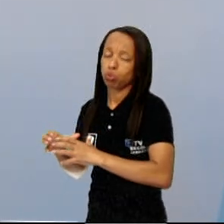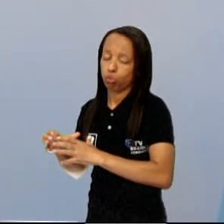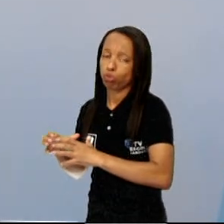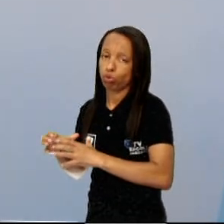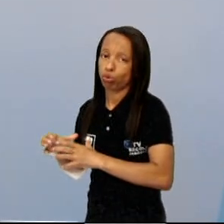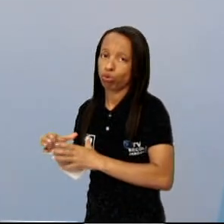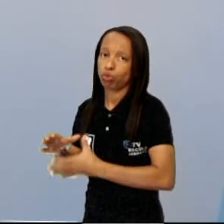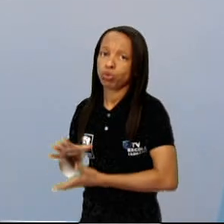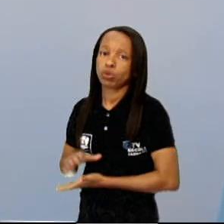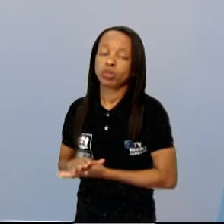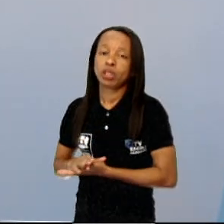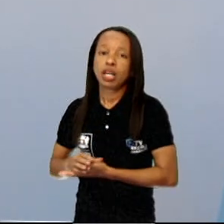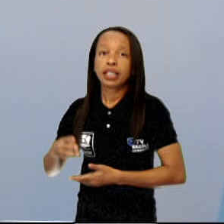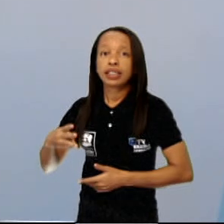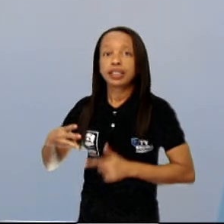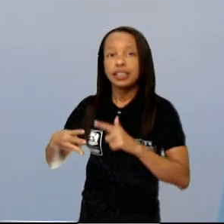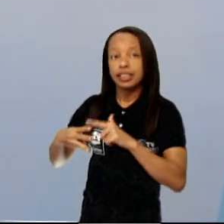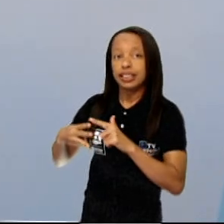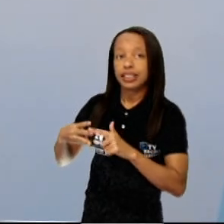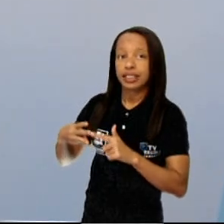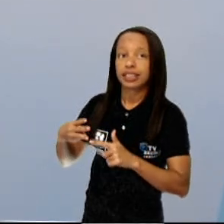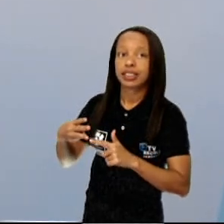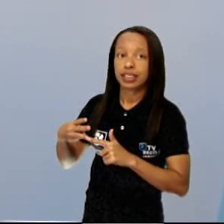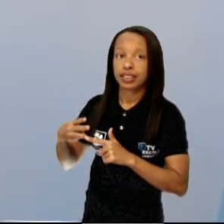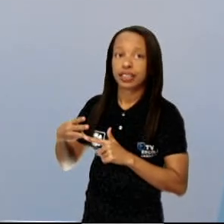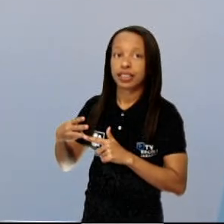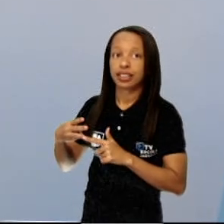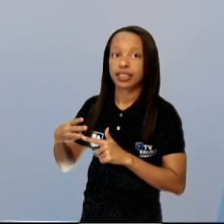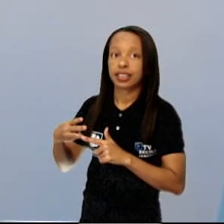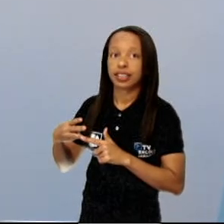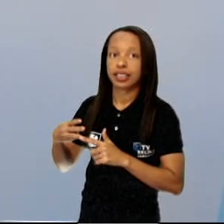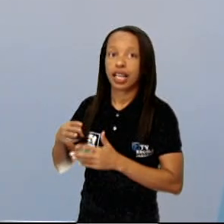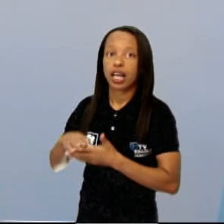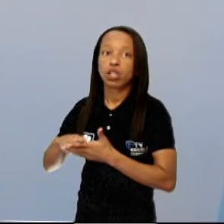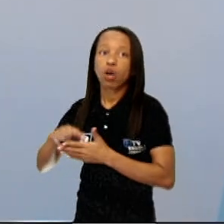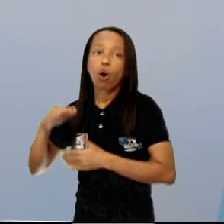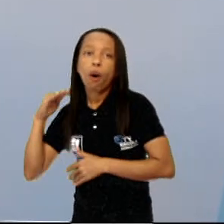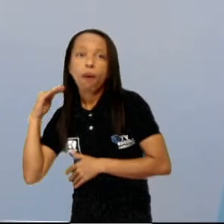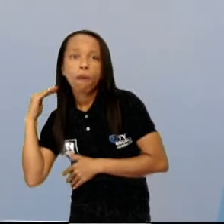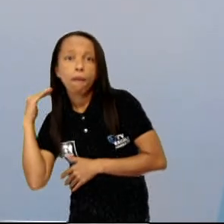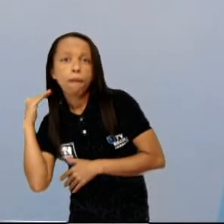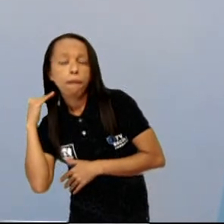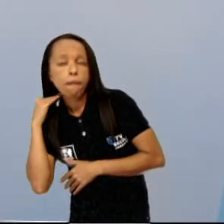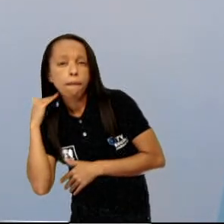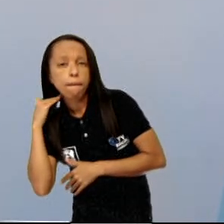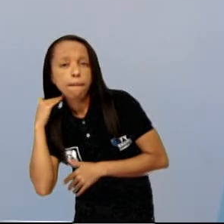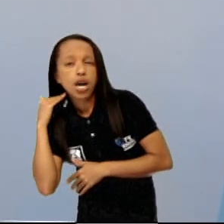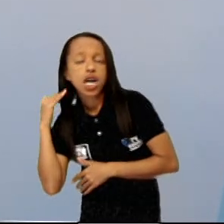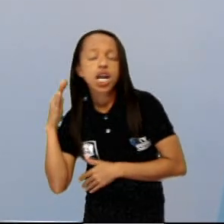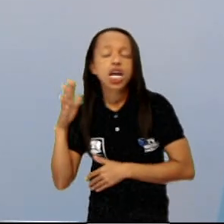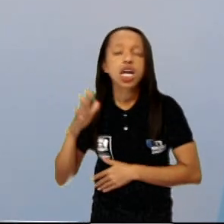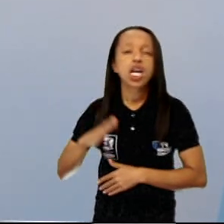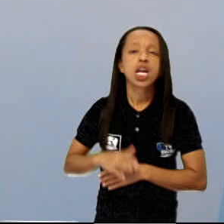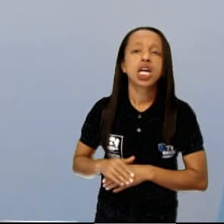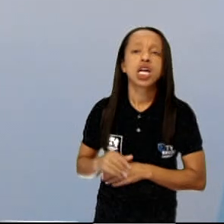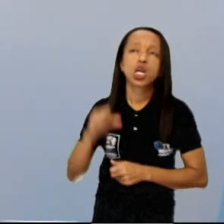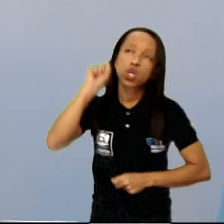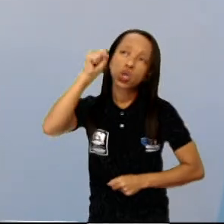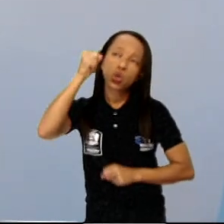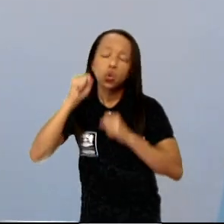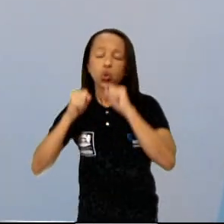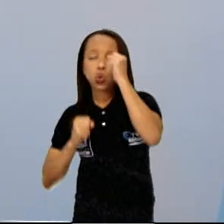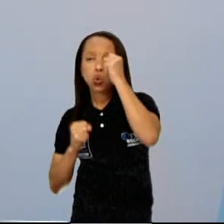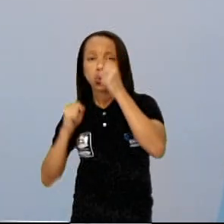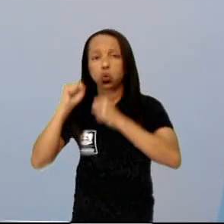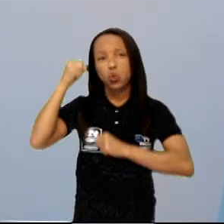a gente tem banqueiro, aqui a gente tem industrial, aqui a gente tem gente que era dono de muitas terras. E dentro